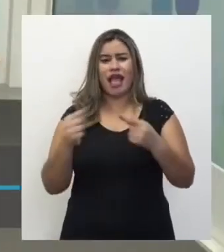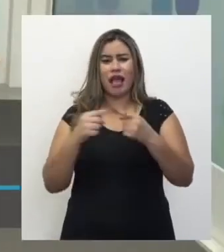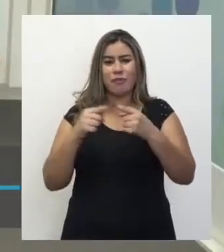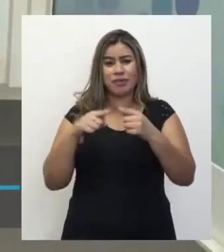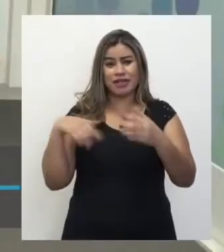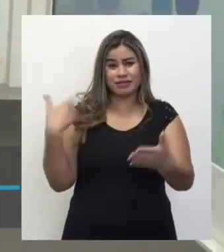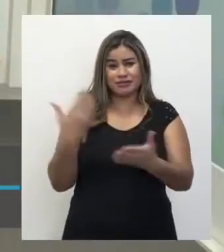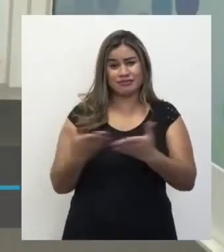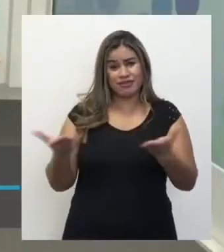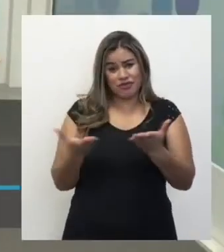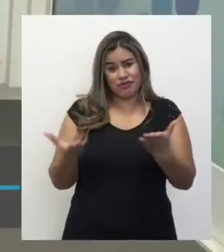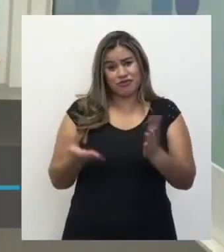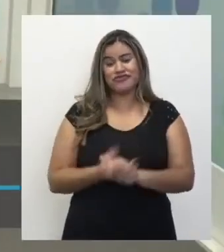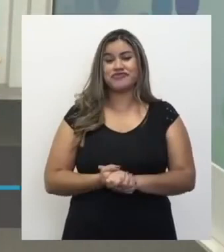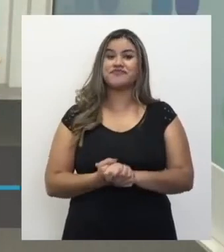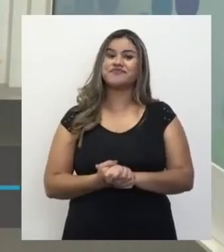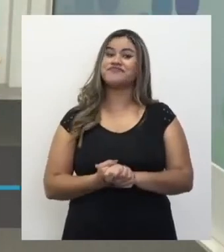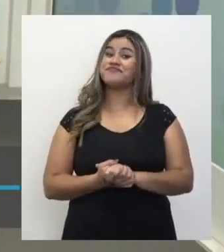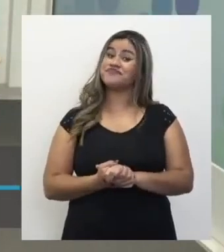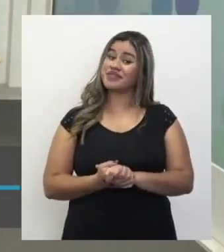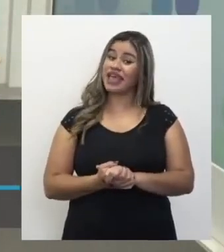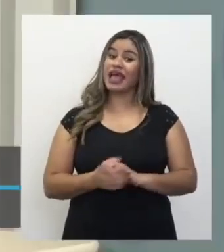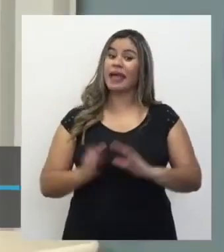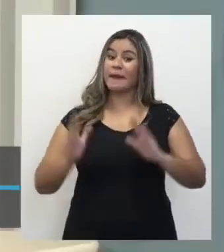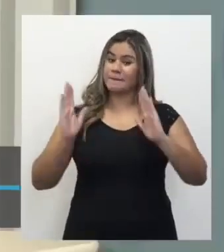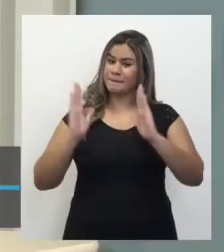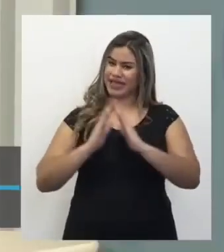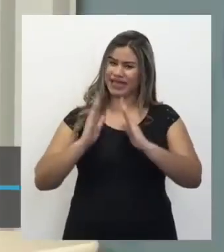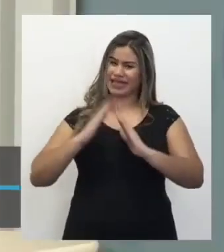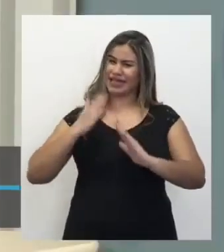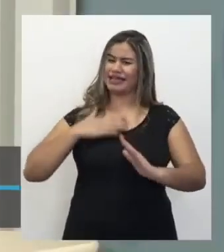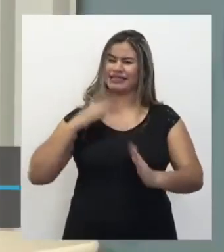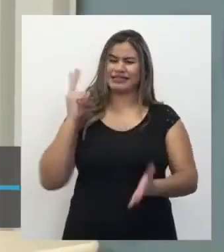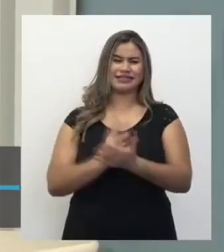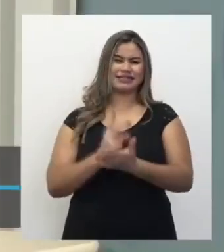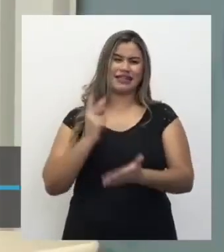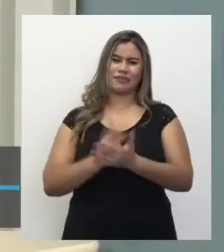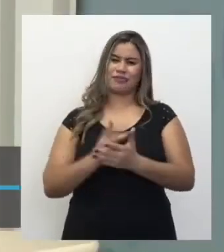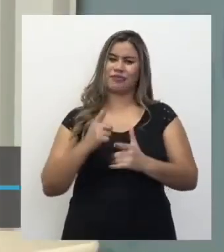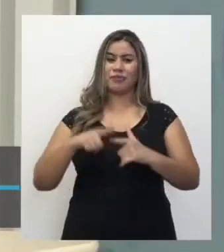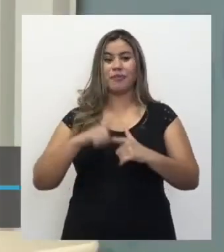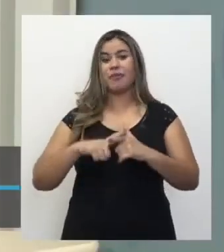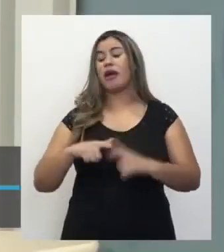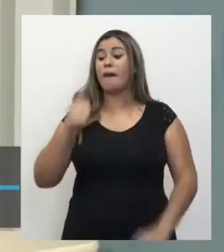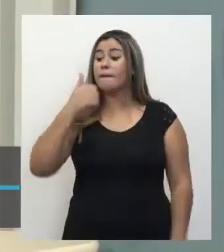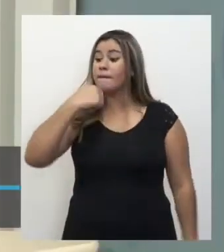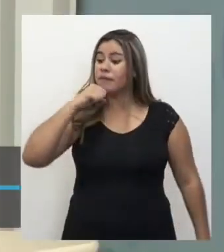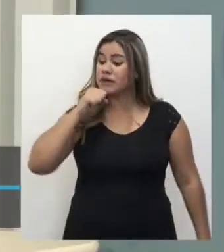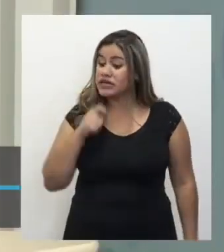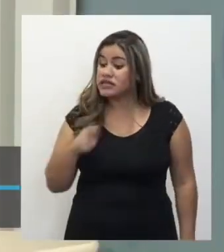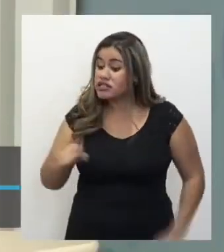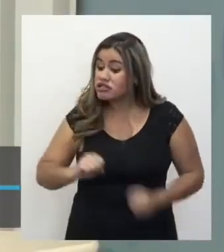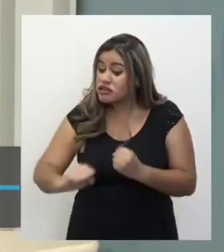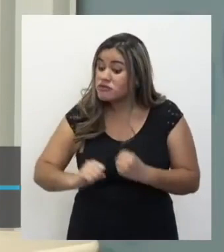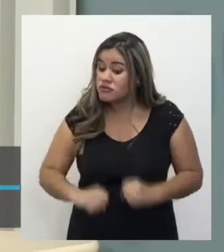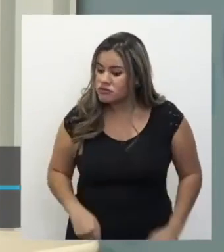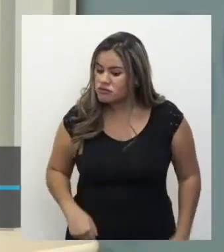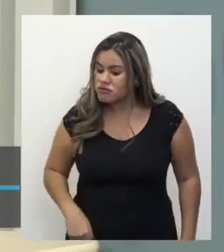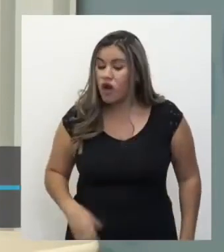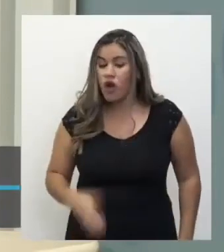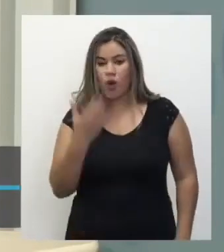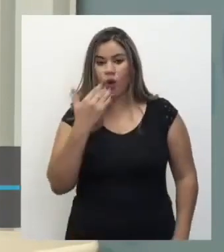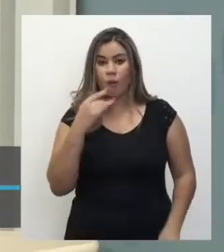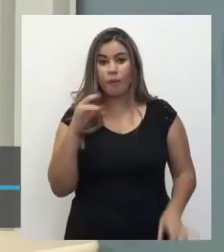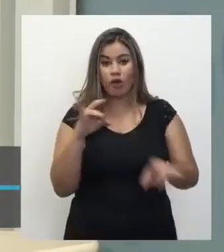de hoje, será que não acontece coisas semelhantes? Na minha casa, direto. Toda a minha mãe limpa aí. Comia depois,